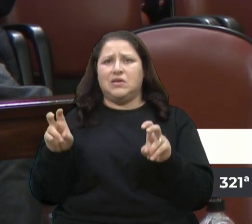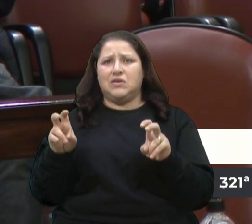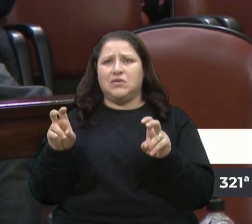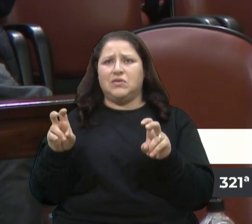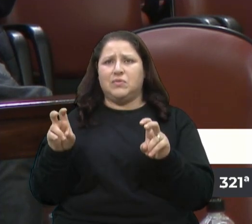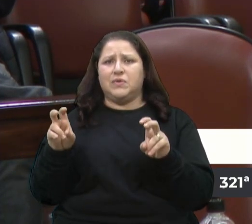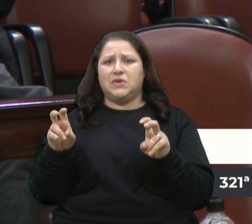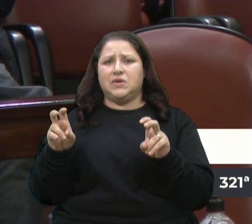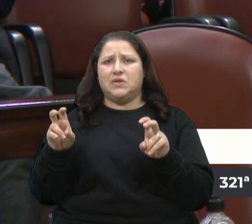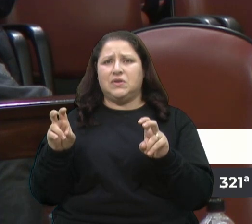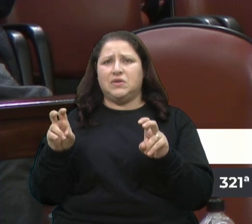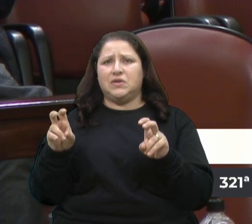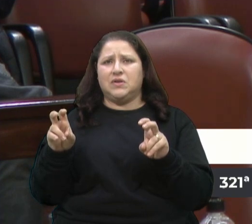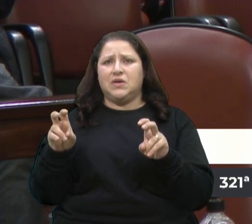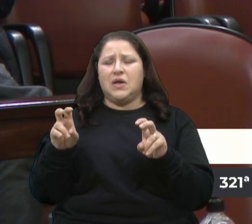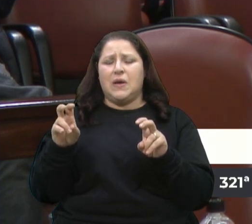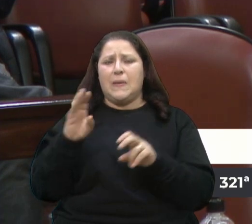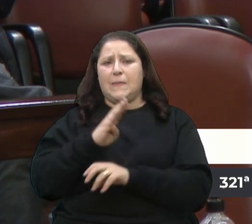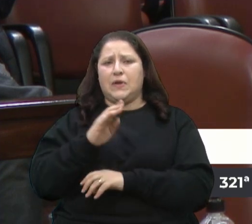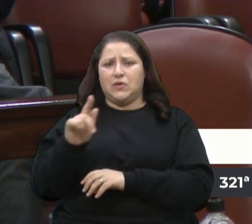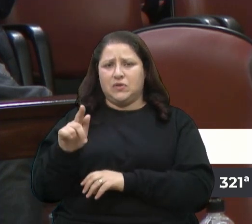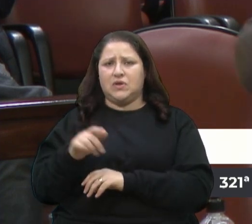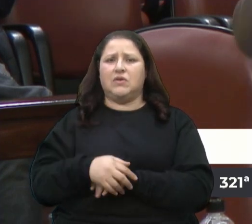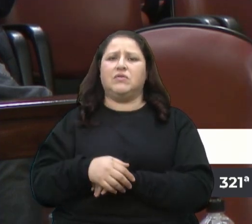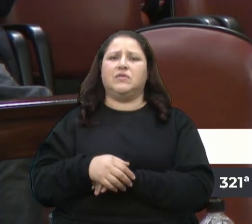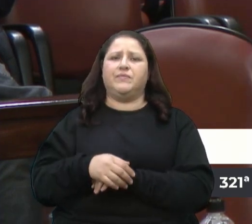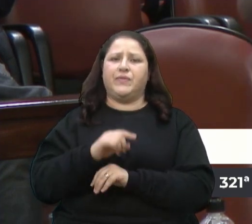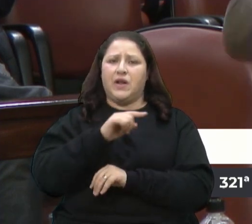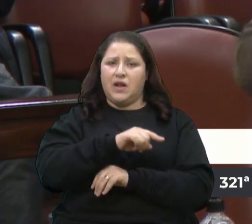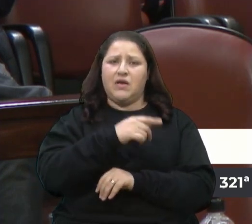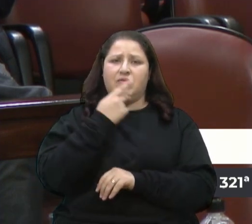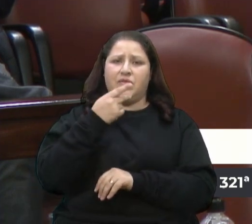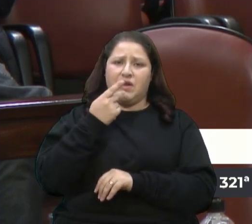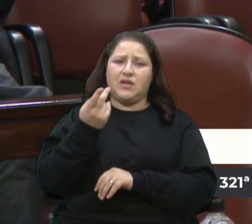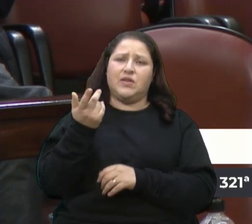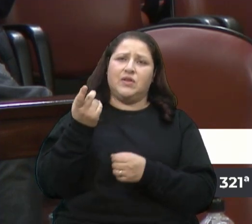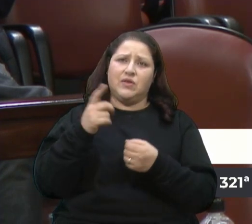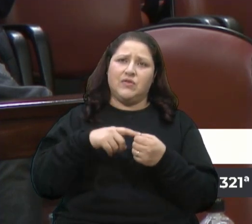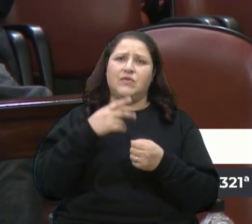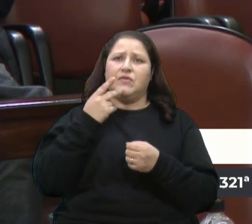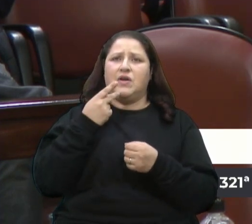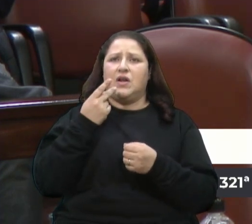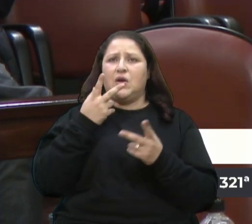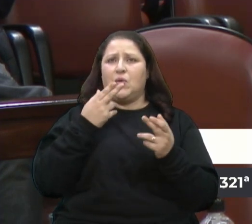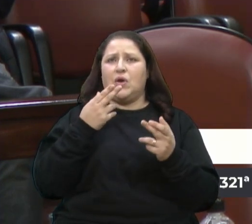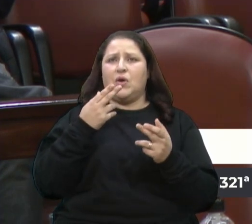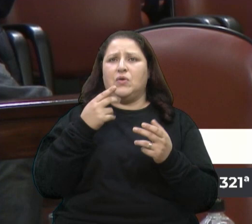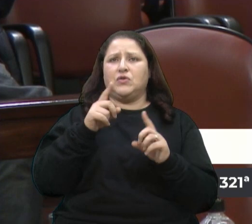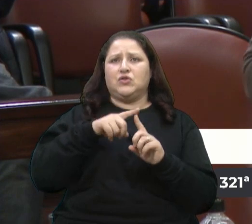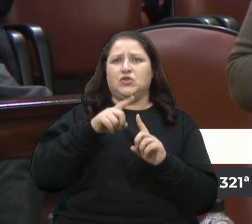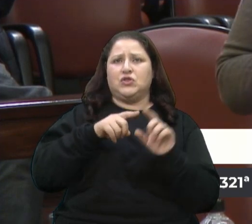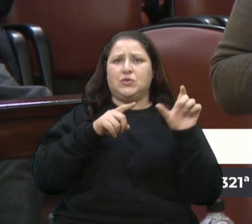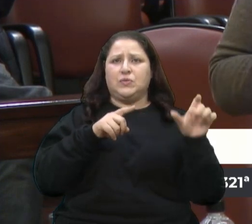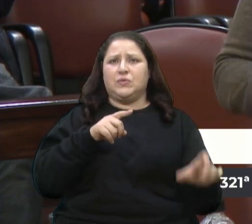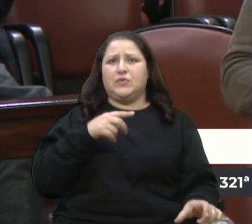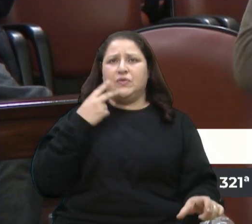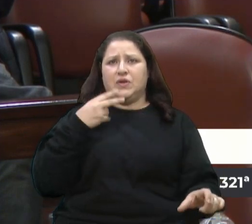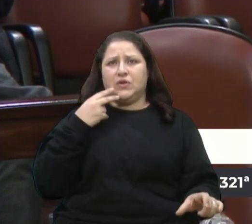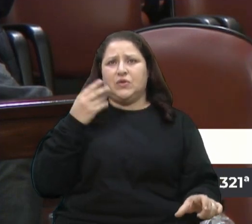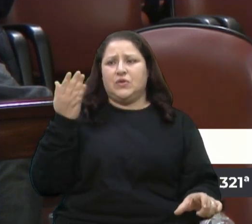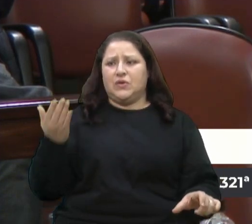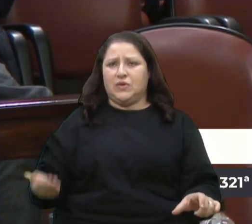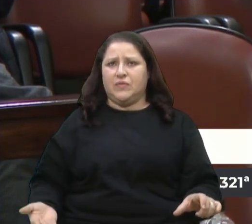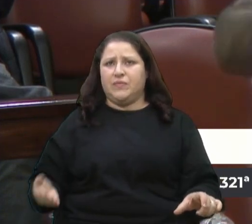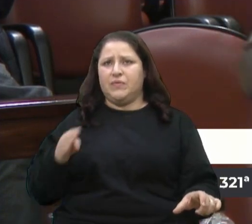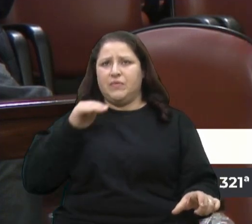De Bento Gonçalves, e voltaram ao assunto. Falas como tipo de um vereador. E daqui o vereador Alexandre Bortoluz, que não me deixa mentir,